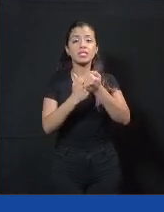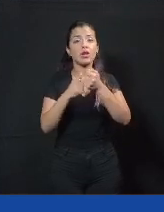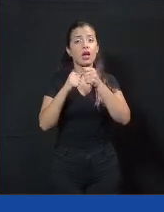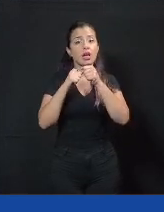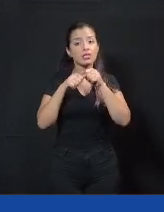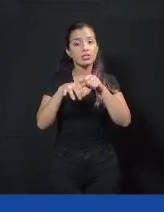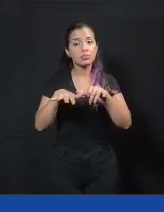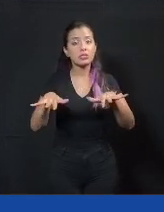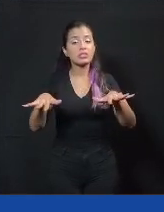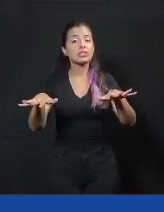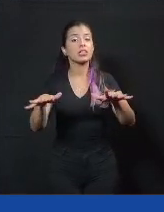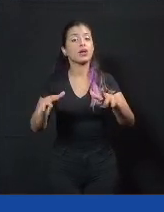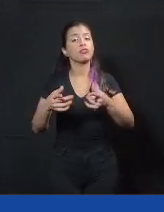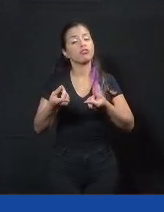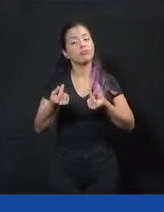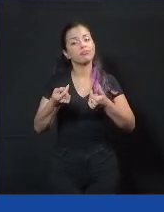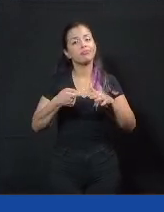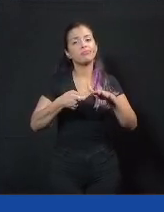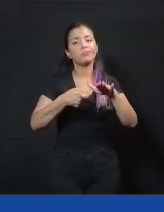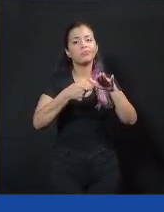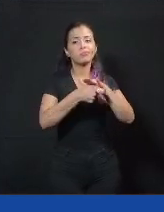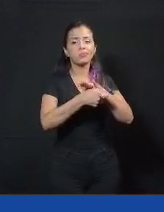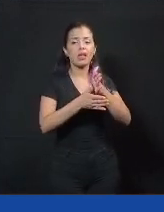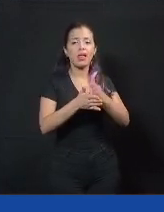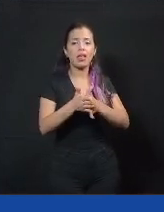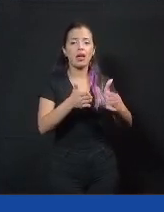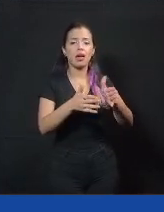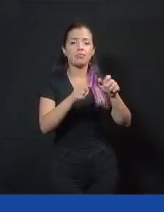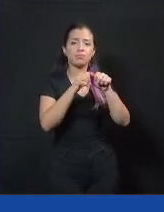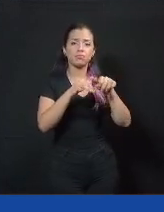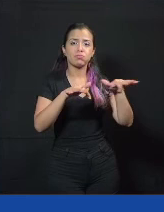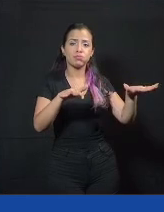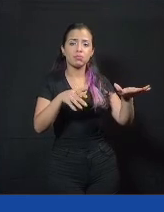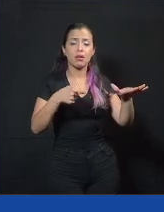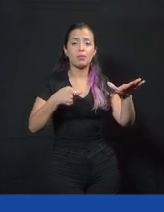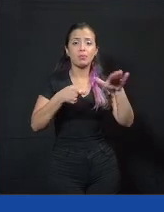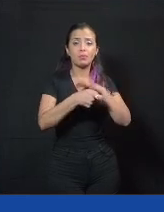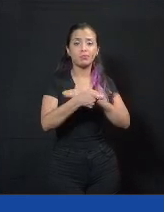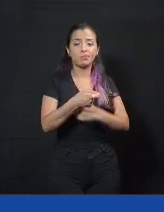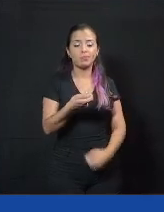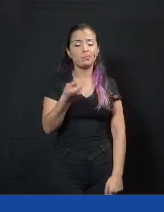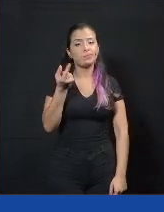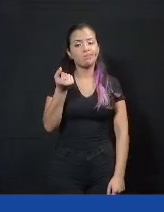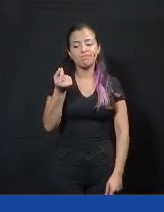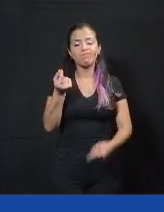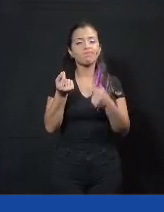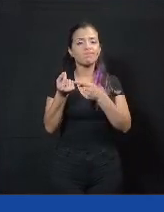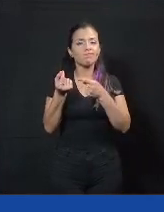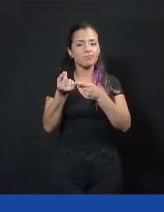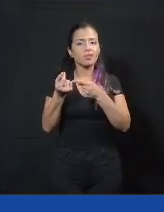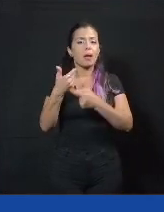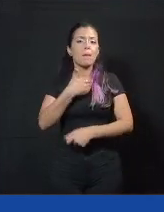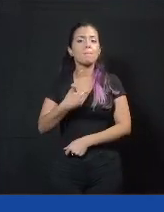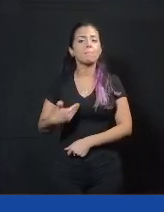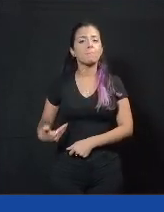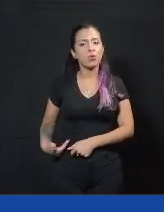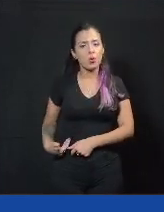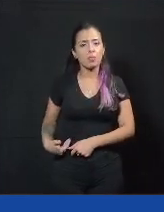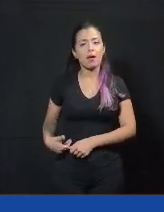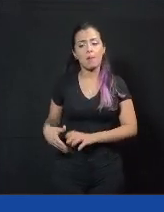de financiamentos e tempos de propaganda, né, com verbas públicas para candidatos negros nas eleições de